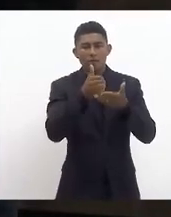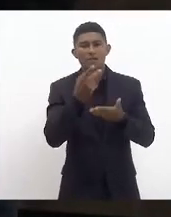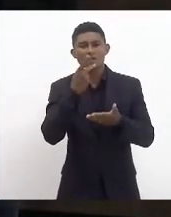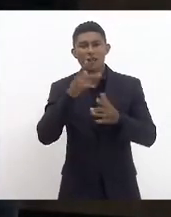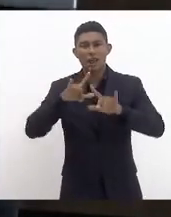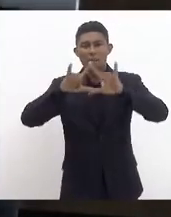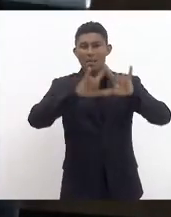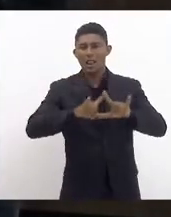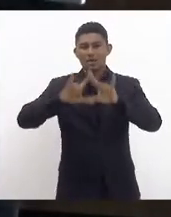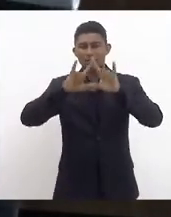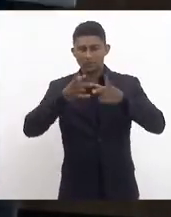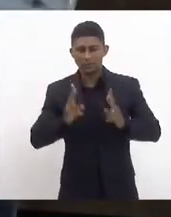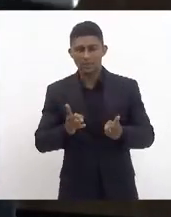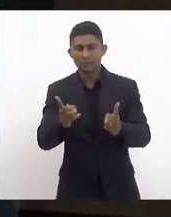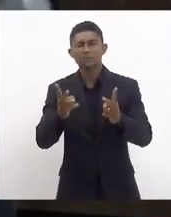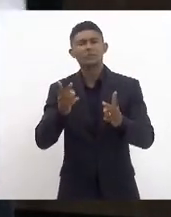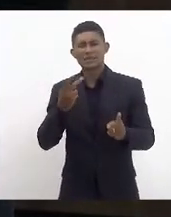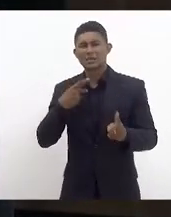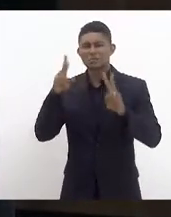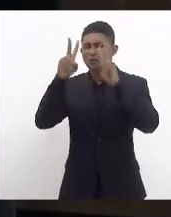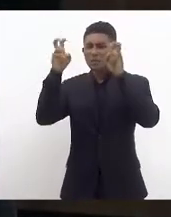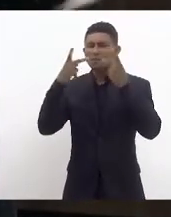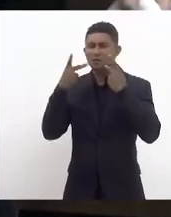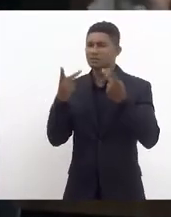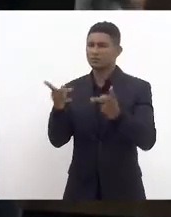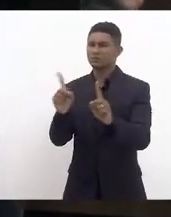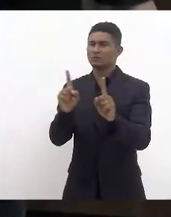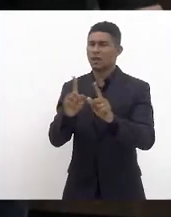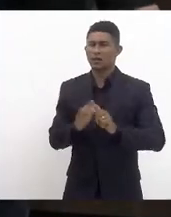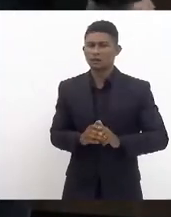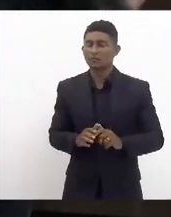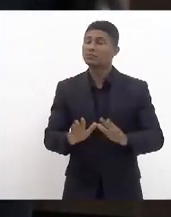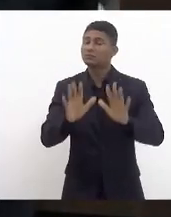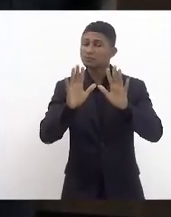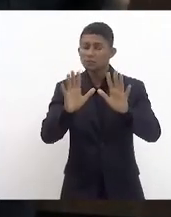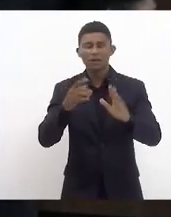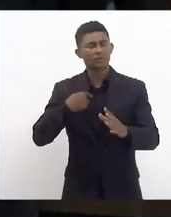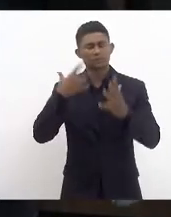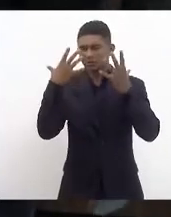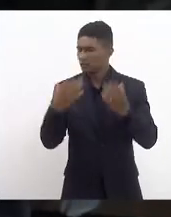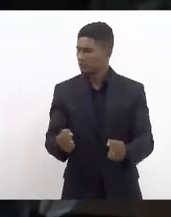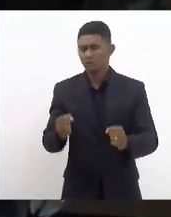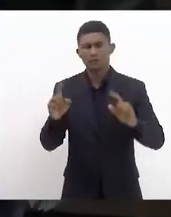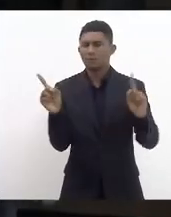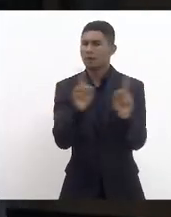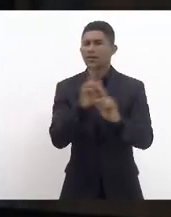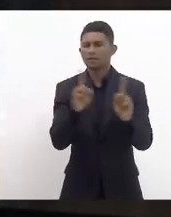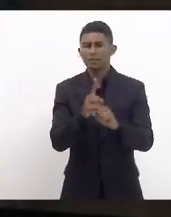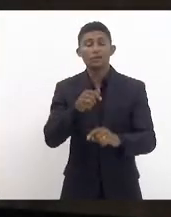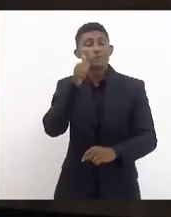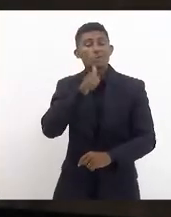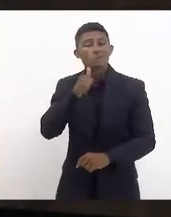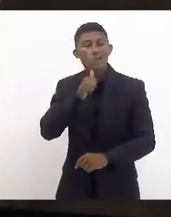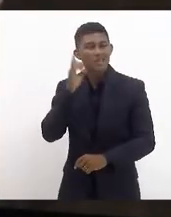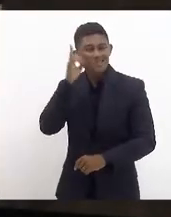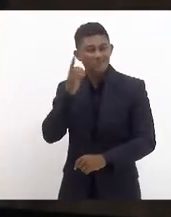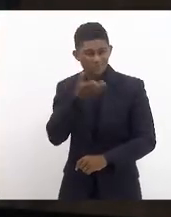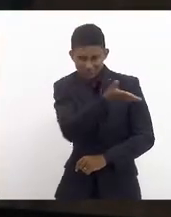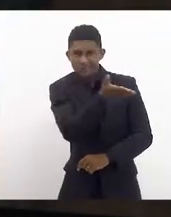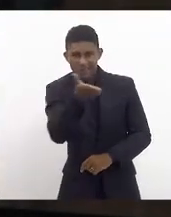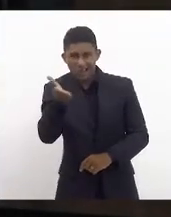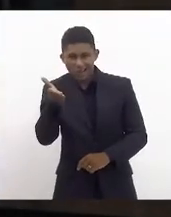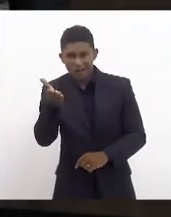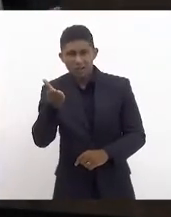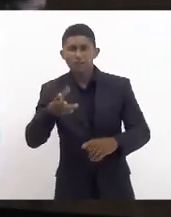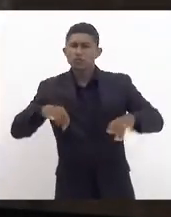entrar nessa questão. Nem vou entrar nessa questão. Só quero dizer o seguinte: eu não aceito que deputadas dessa casa sejam